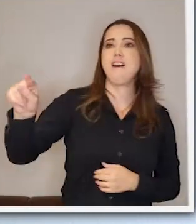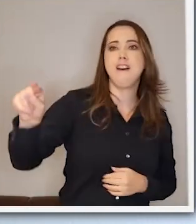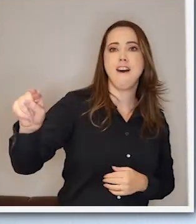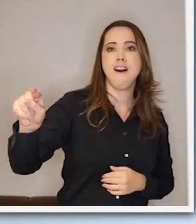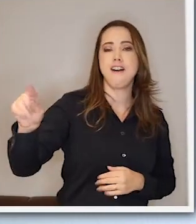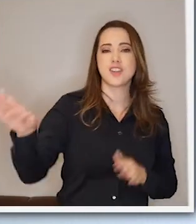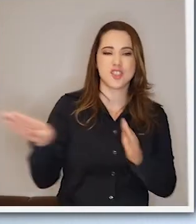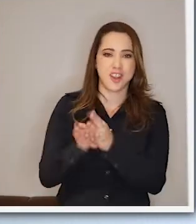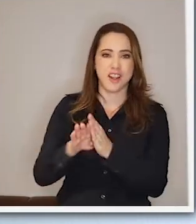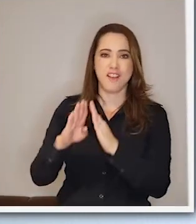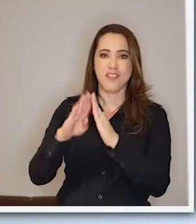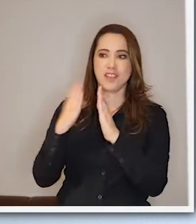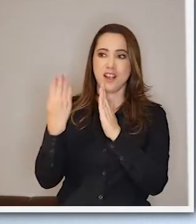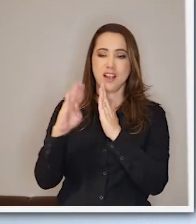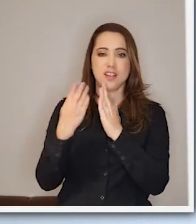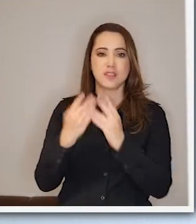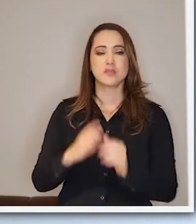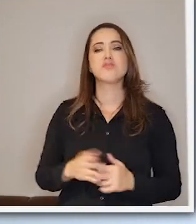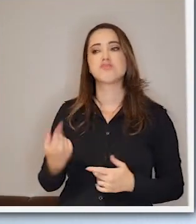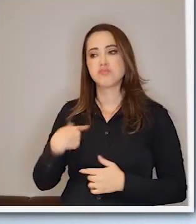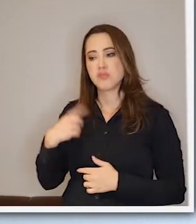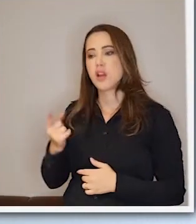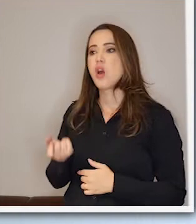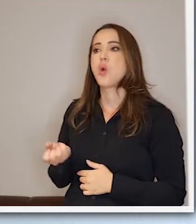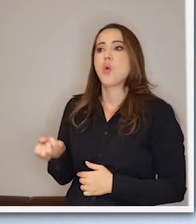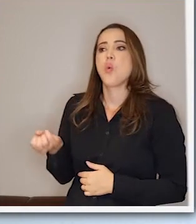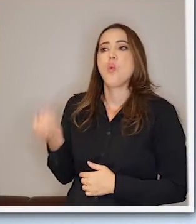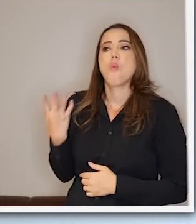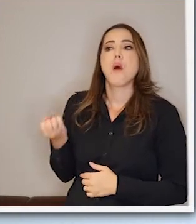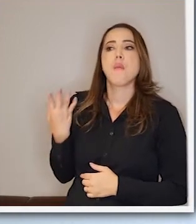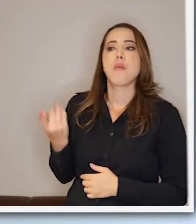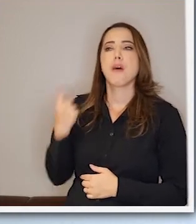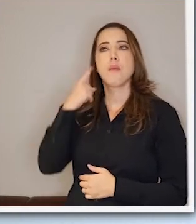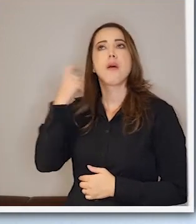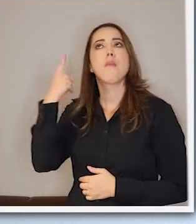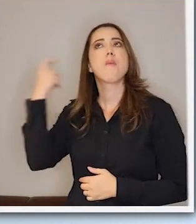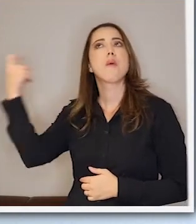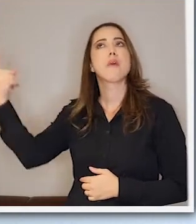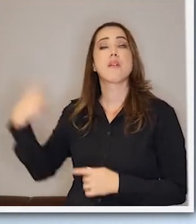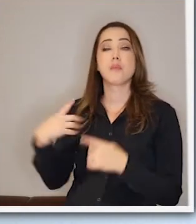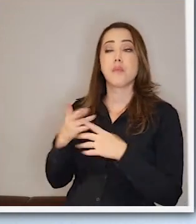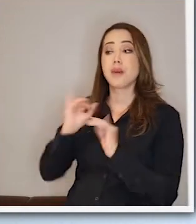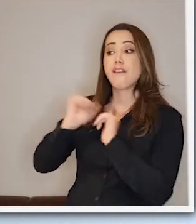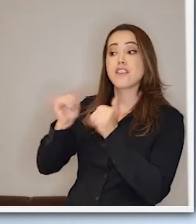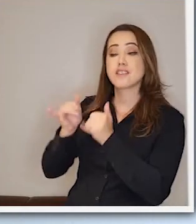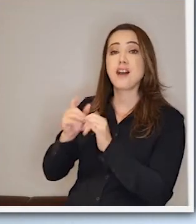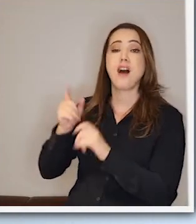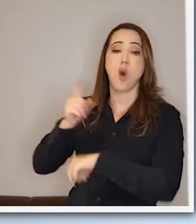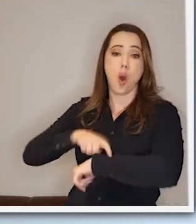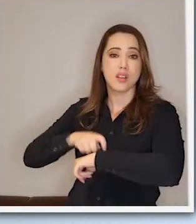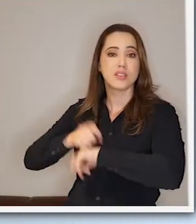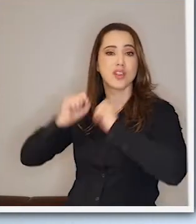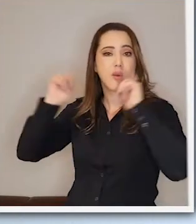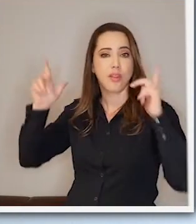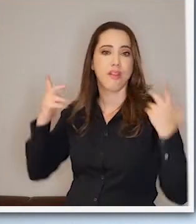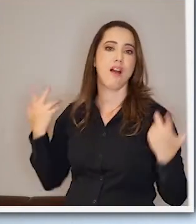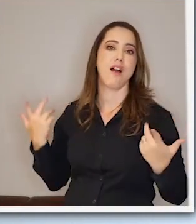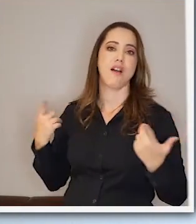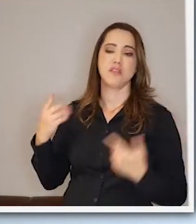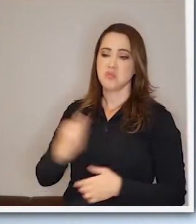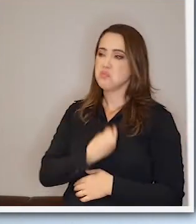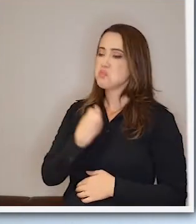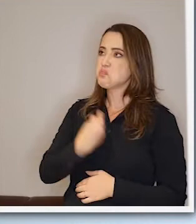Uma singularidade da cultura da surda. O despertador dele, aquele despertador antigo, ele fez um esqueminha lá e ficava a